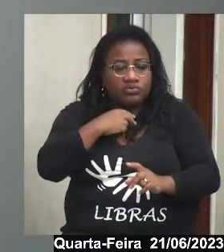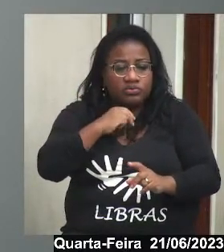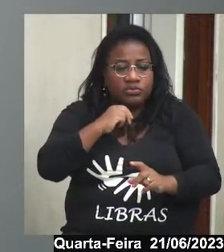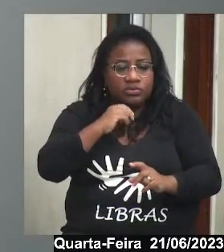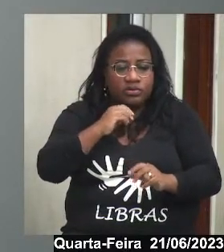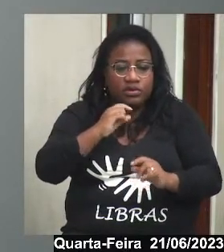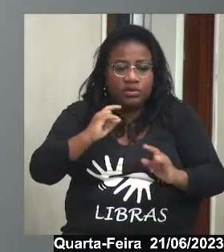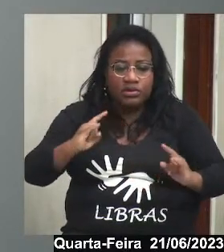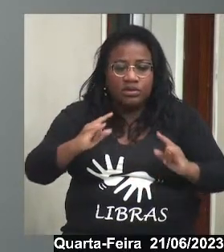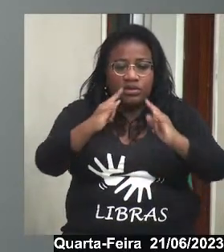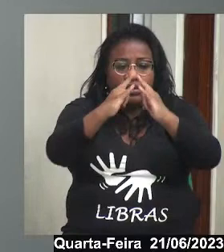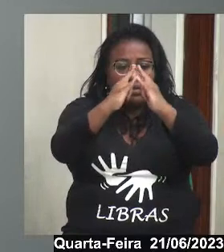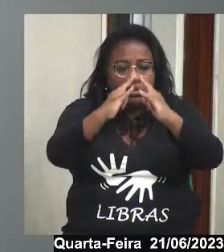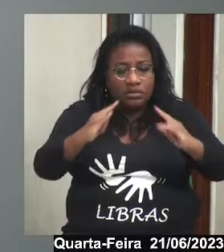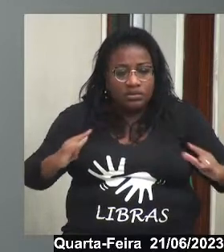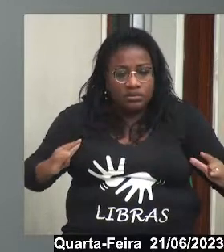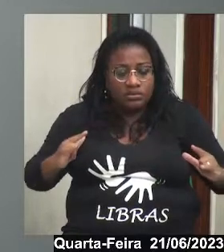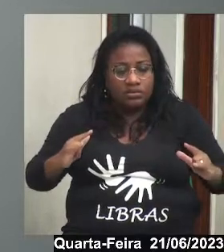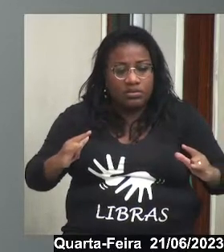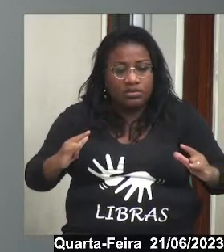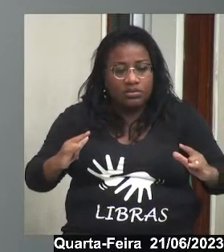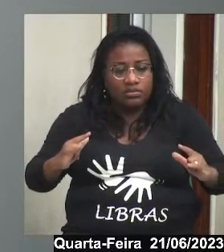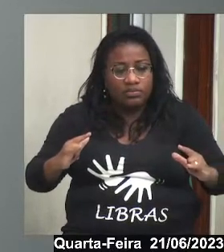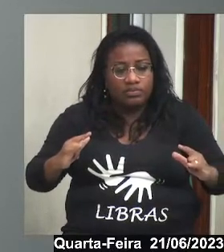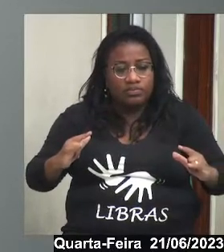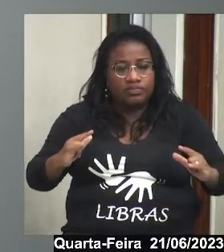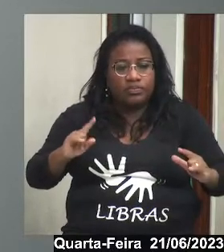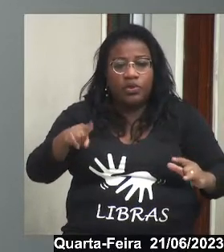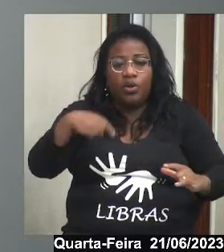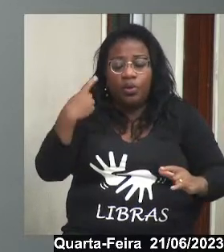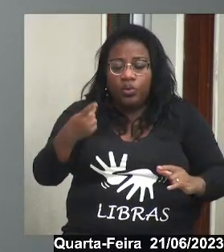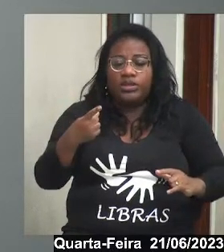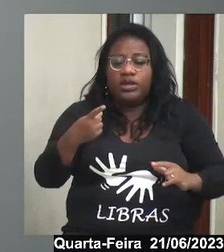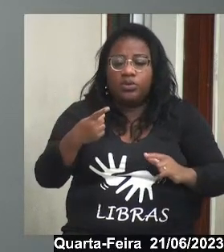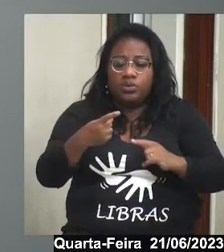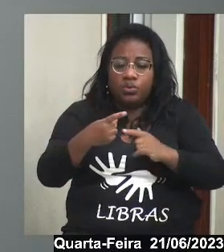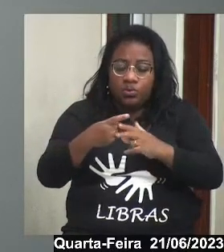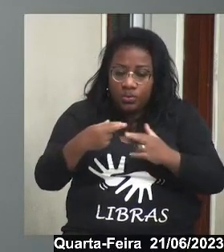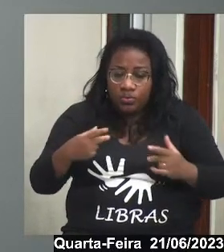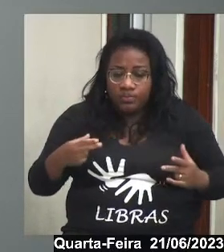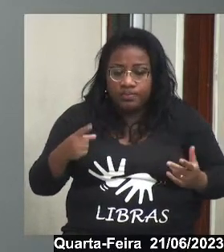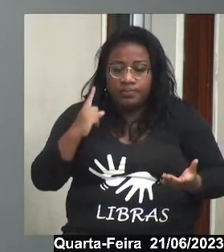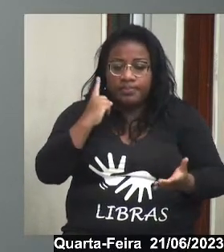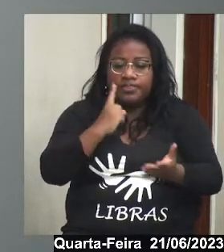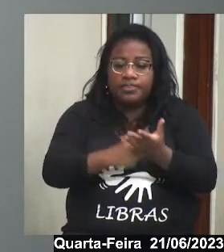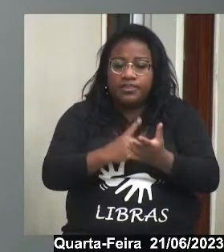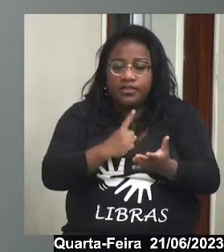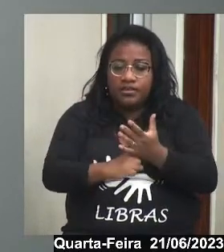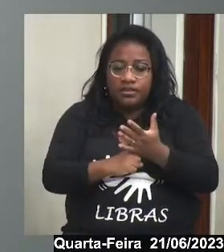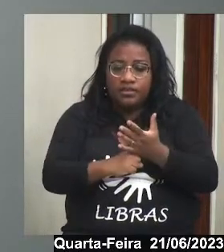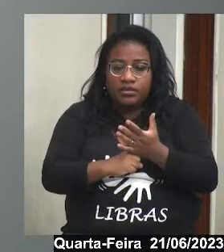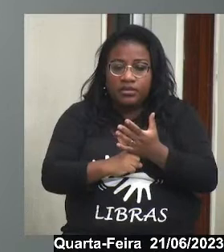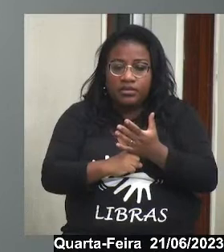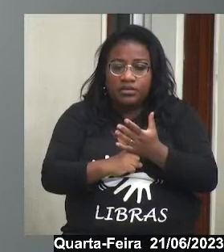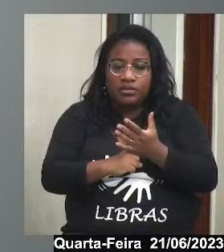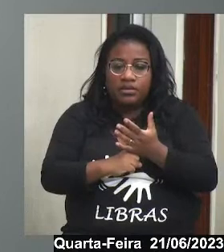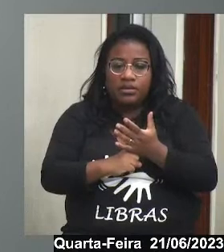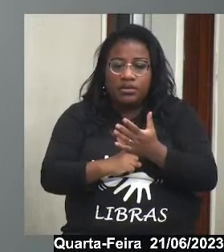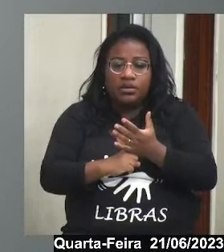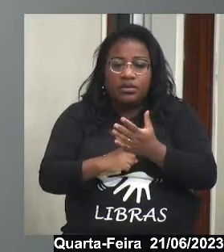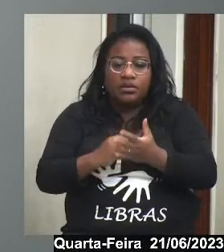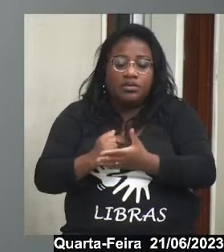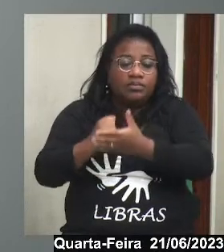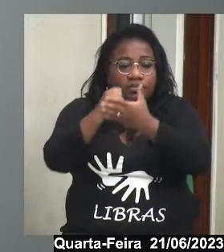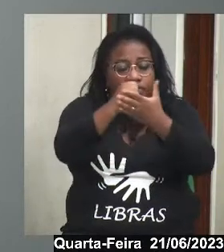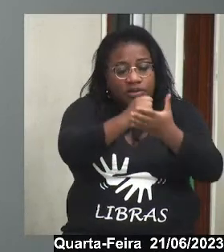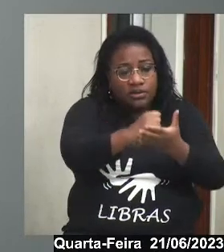desmontar a sua barraca. Isso que precisa estar claro. Outra coisa, assumiram um compromisso de não mandar nenhum projeto para a